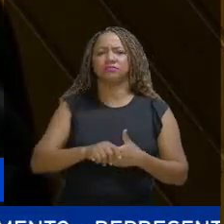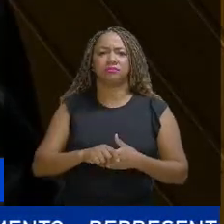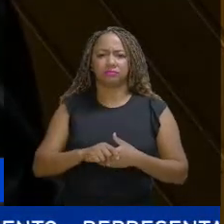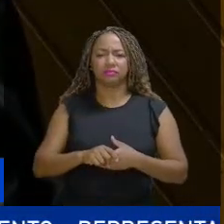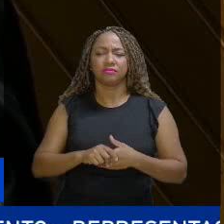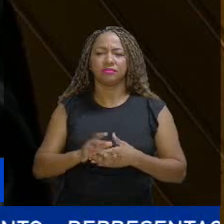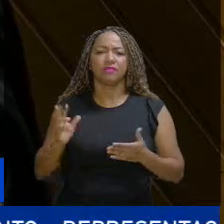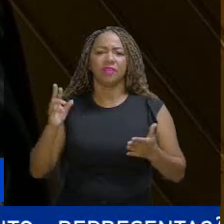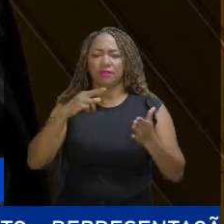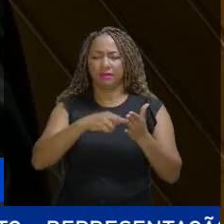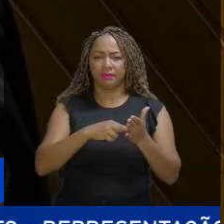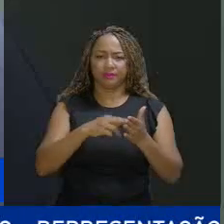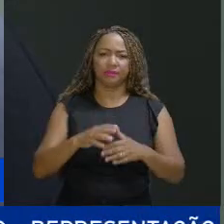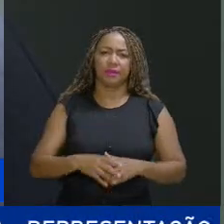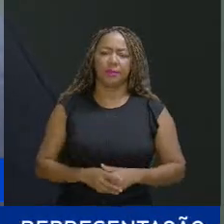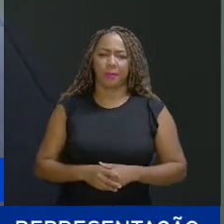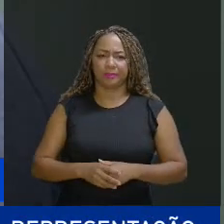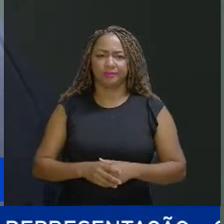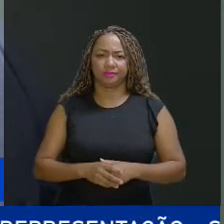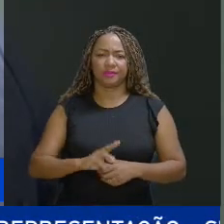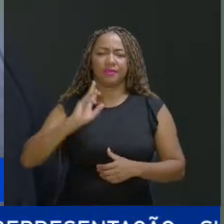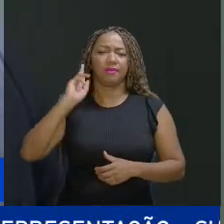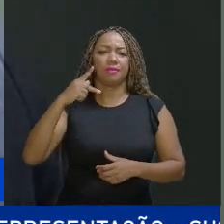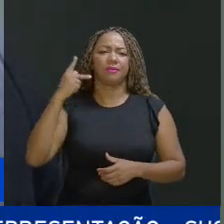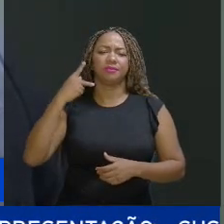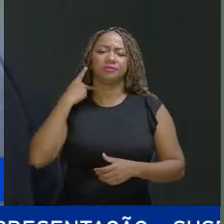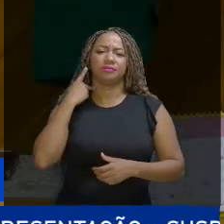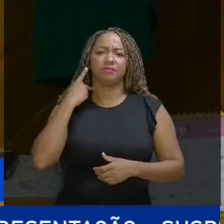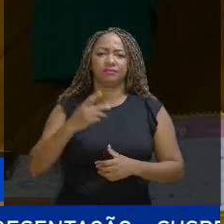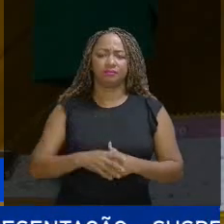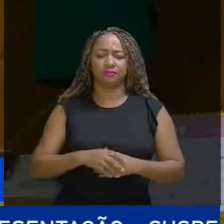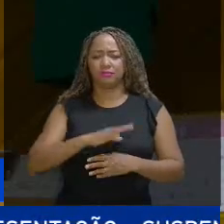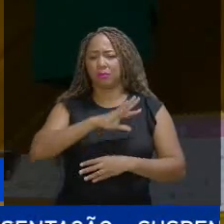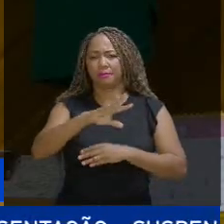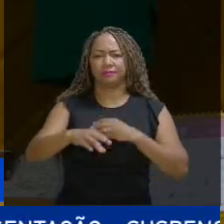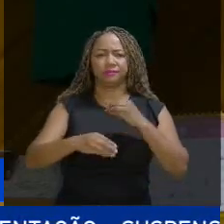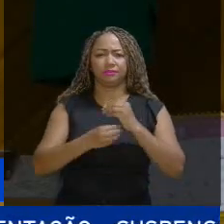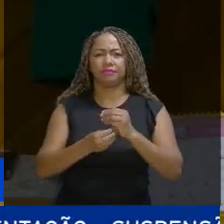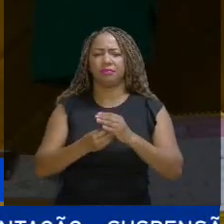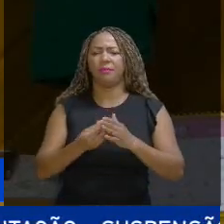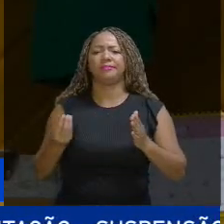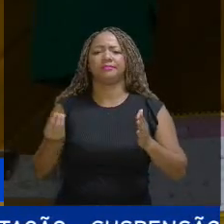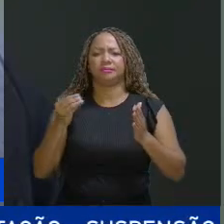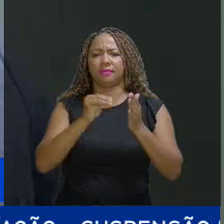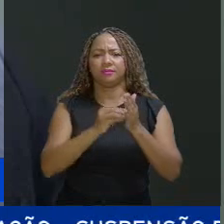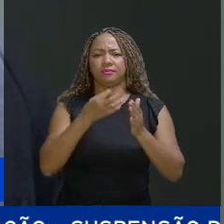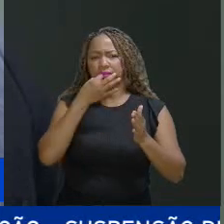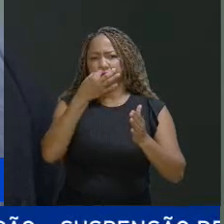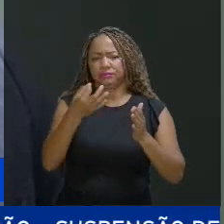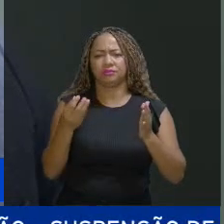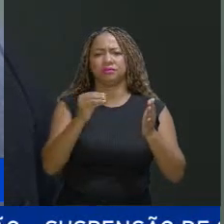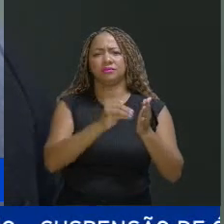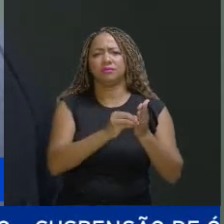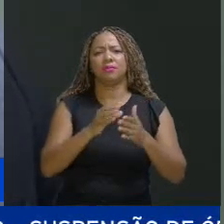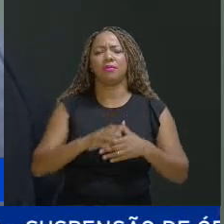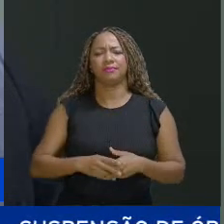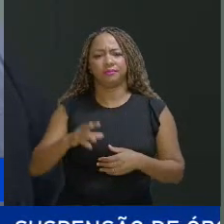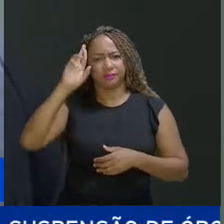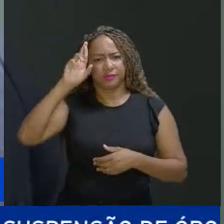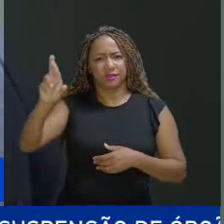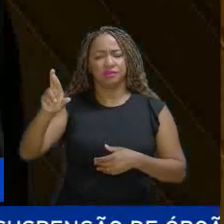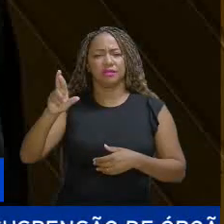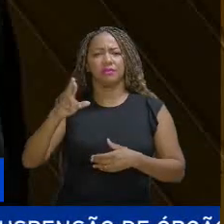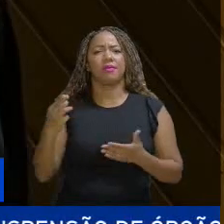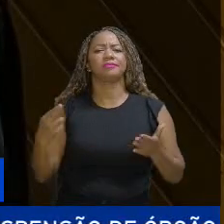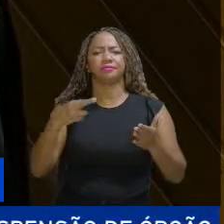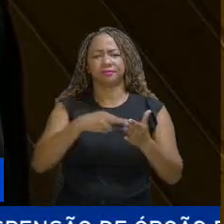manifestação. É o relatório. Senhora Procuradora. Reitero os termos do parecer, Excelência. Senhor relator.